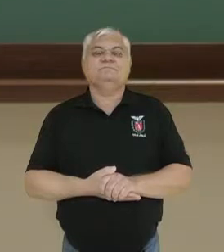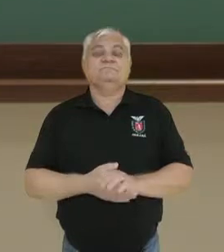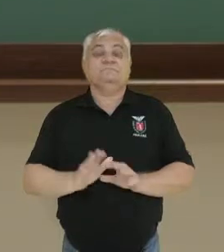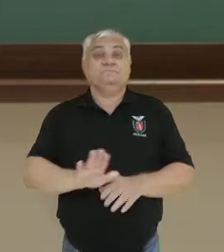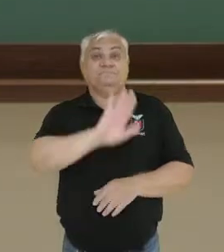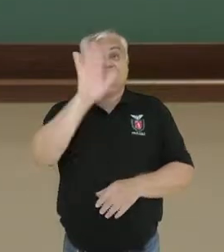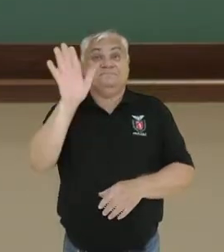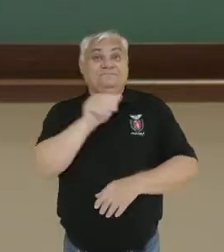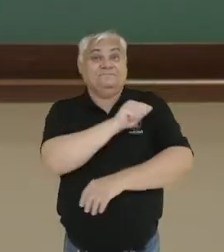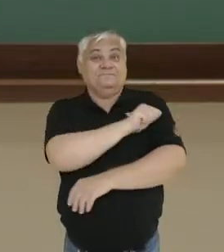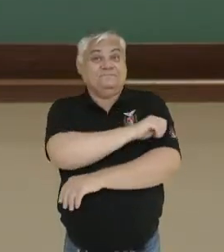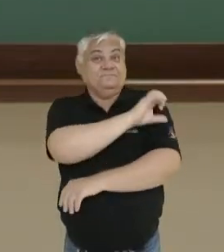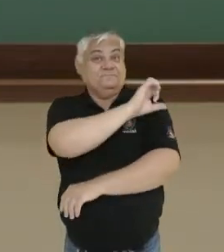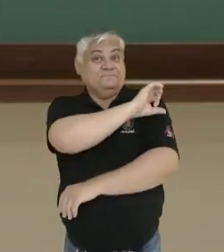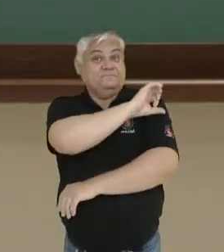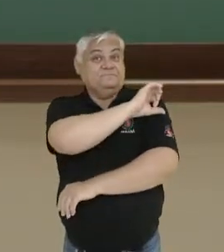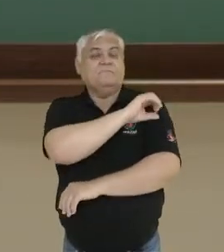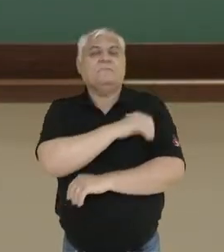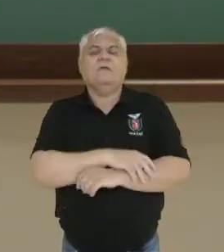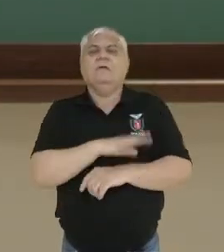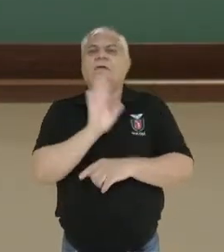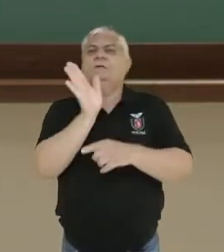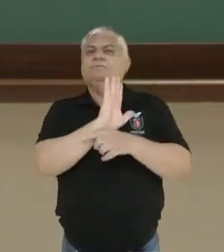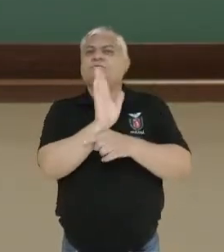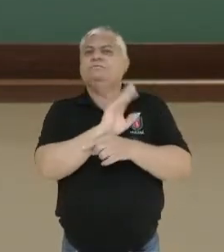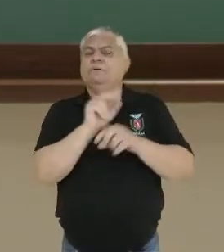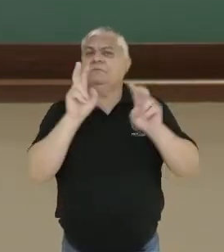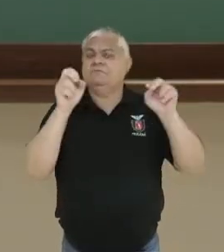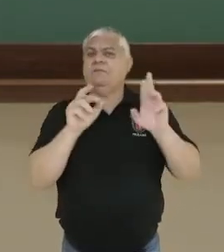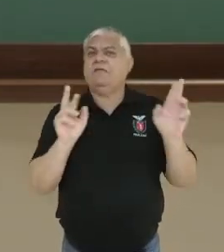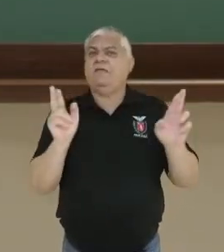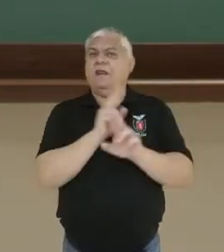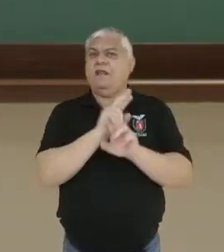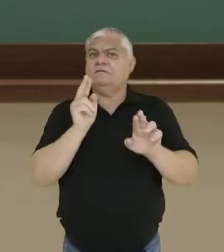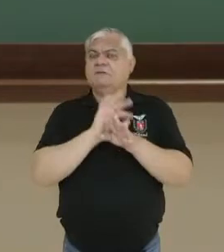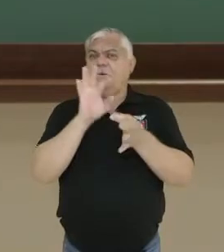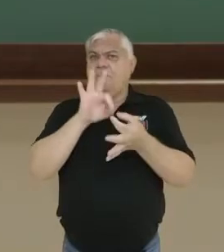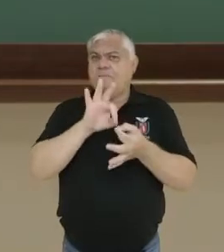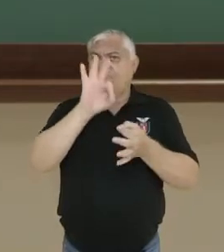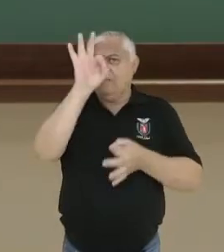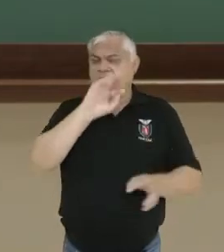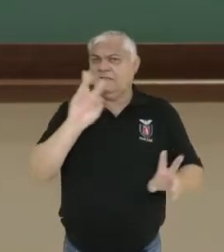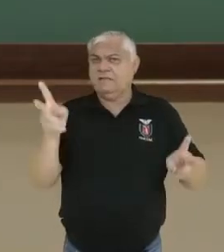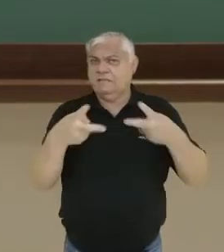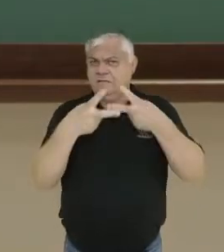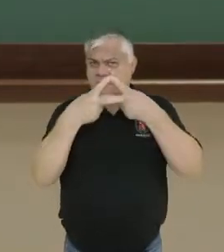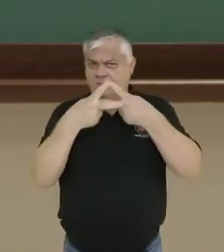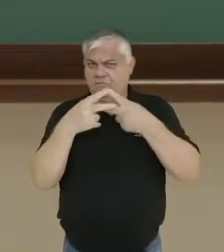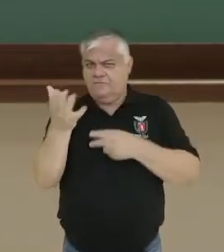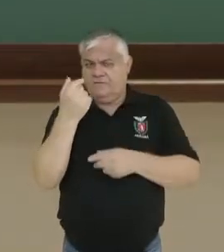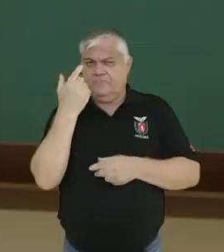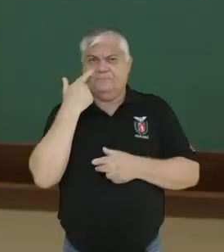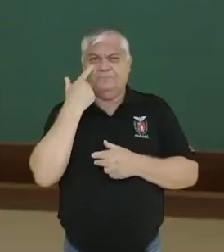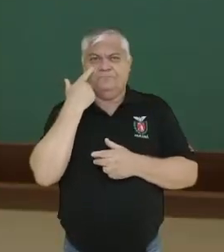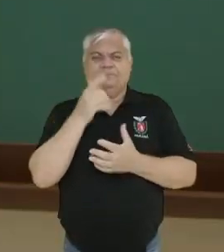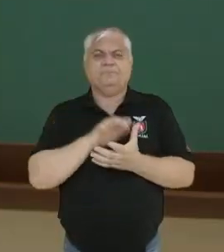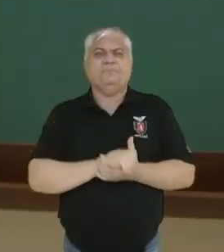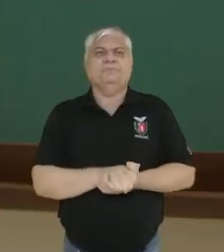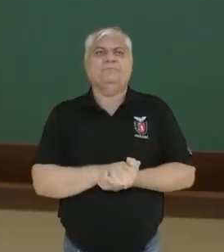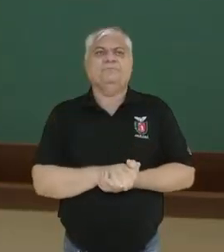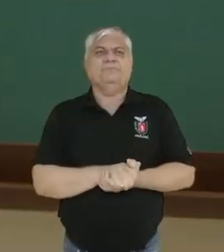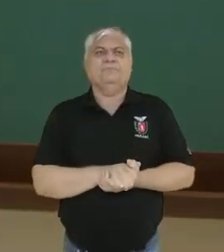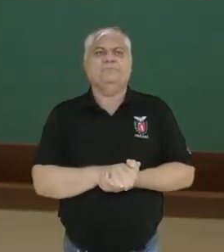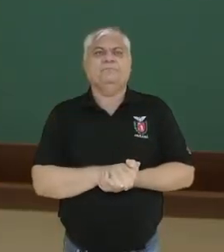Olá, estudantes do nono ano! Nesse vídeo vamos falar sobre relações métricas no triângulo retângulo. Bora lá?